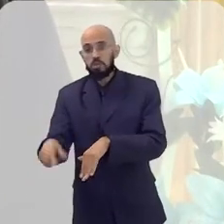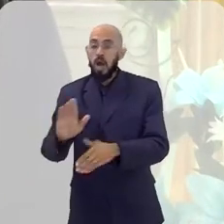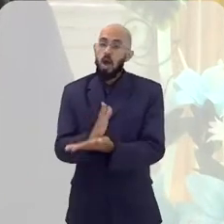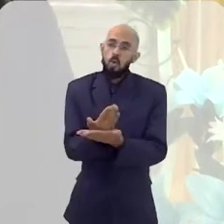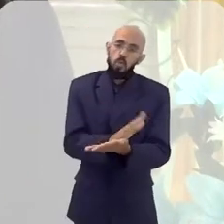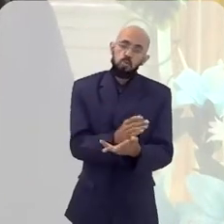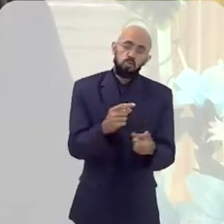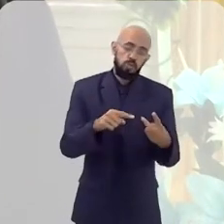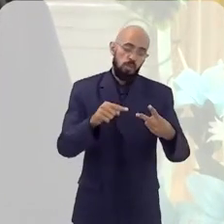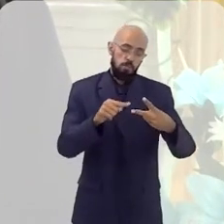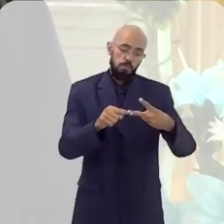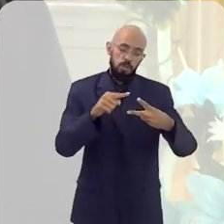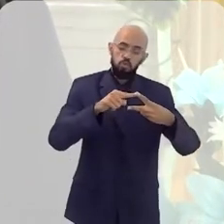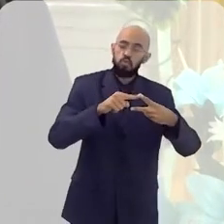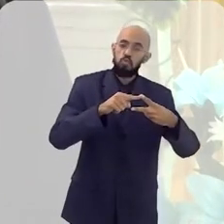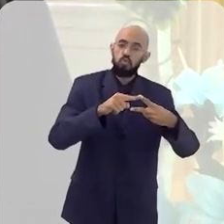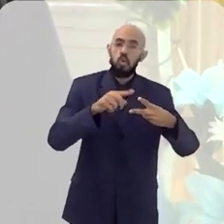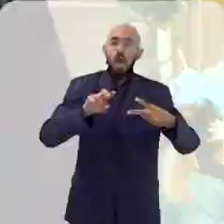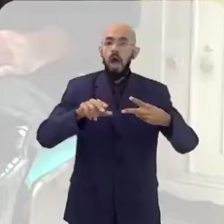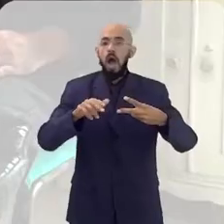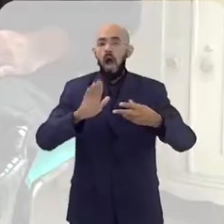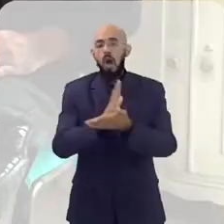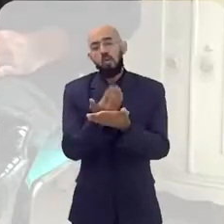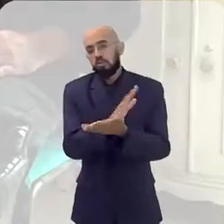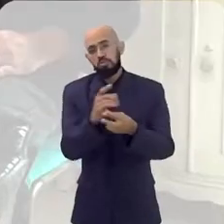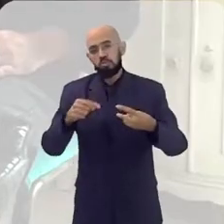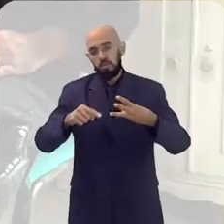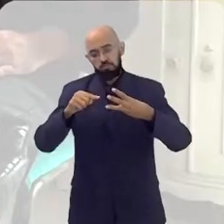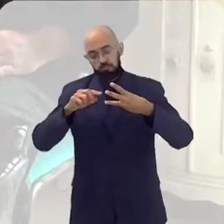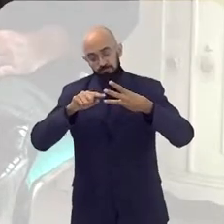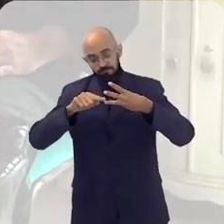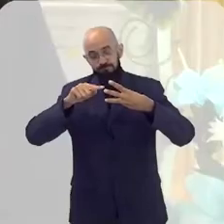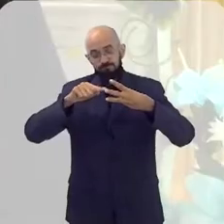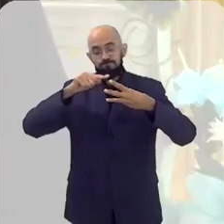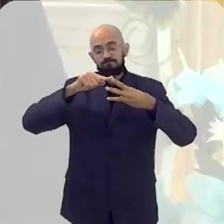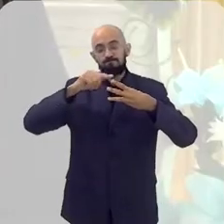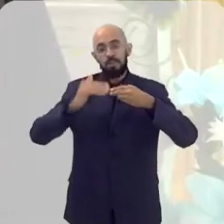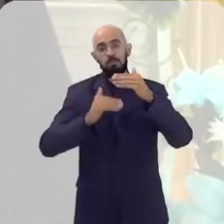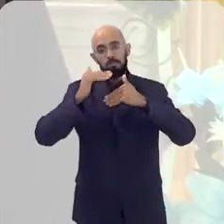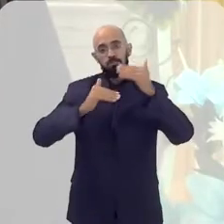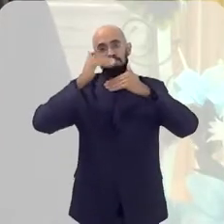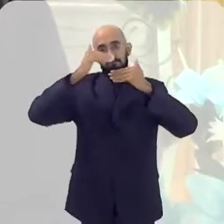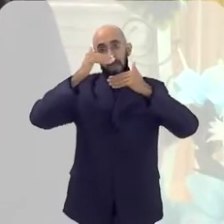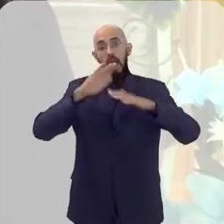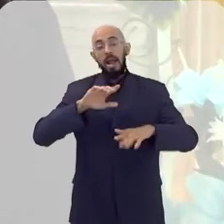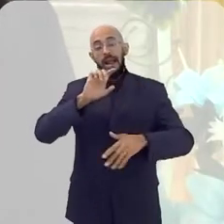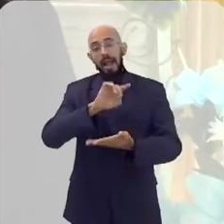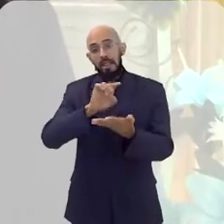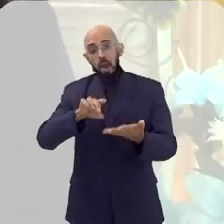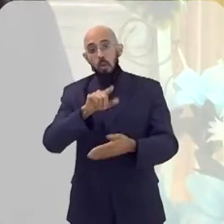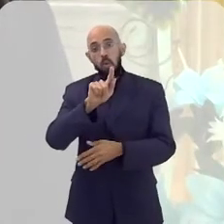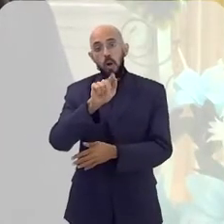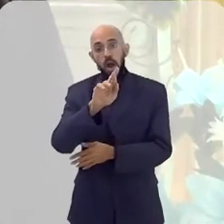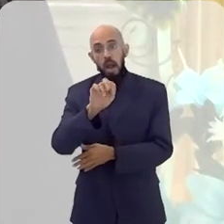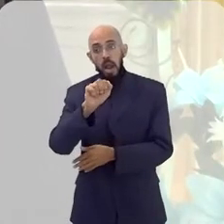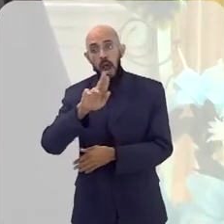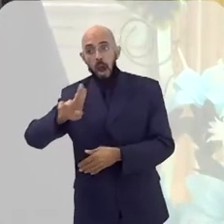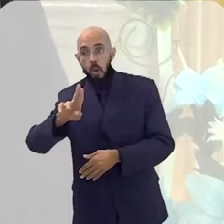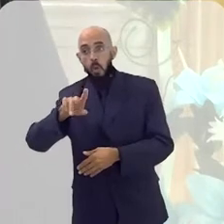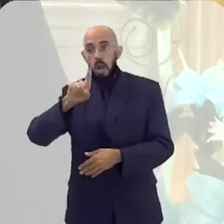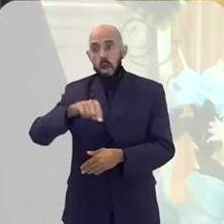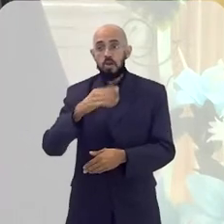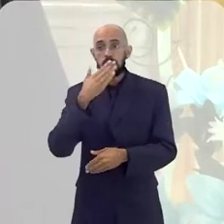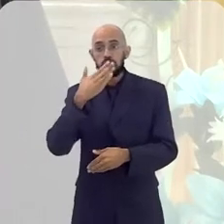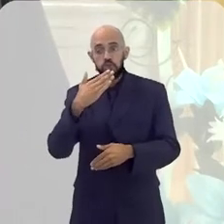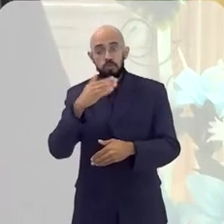Tem tradições que tem 2 graus, e tem tradições que tem 3 graus. cada grau significa um processo